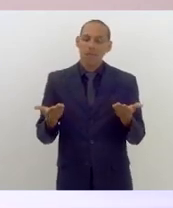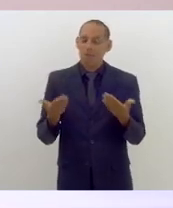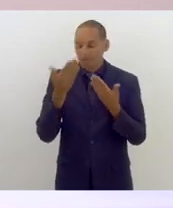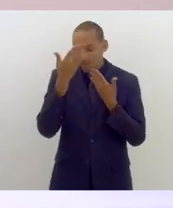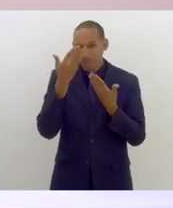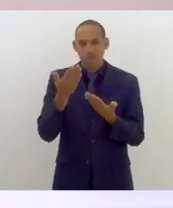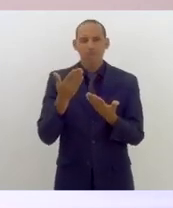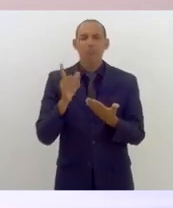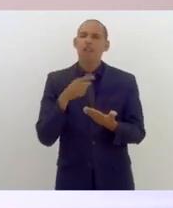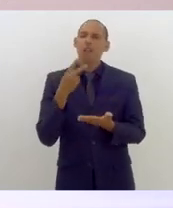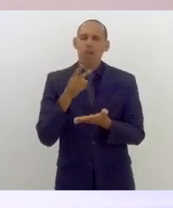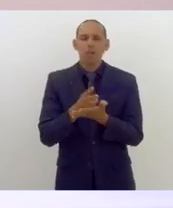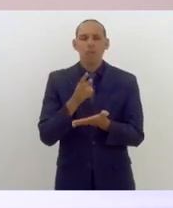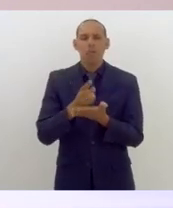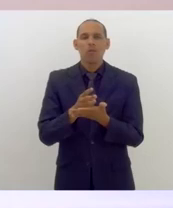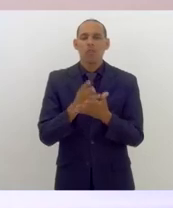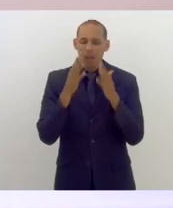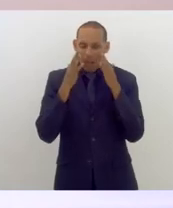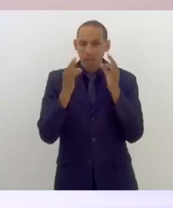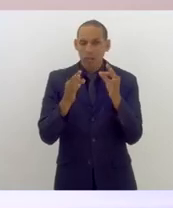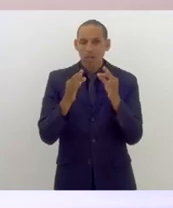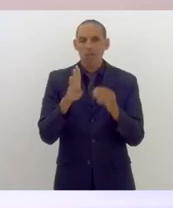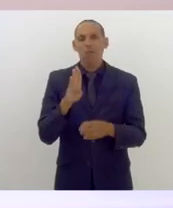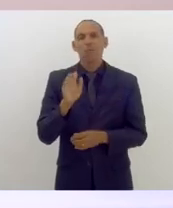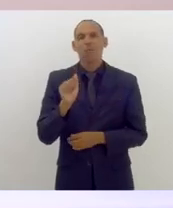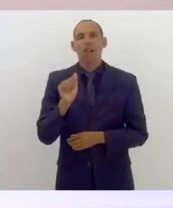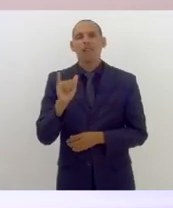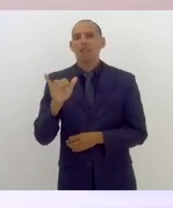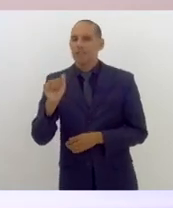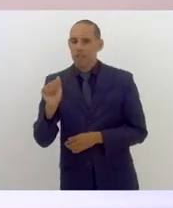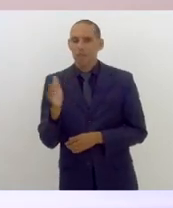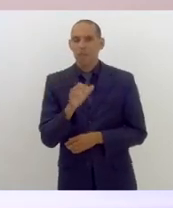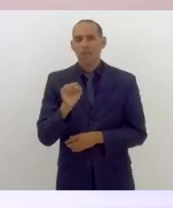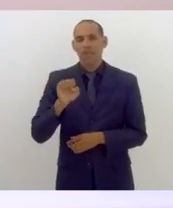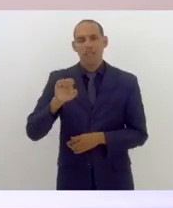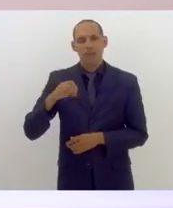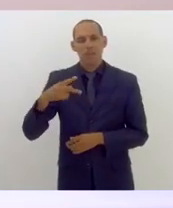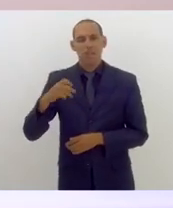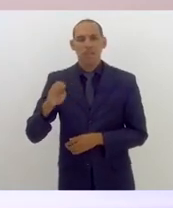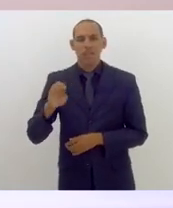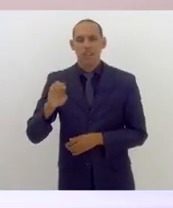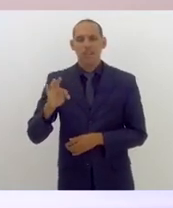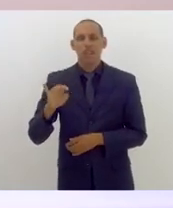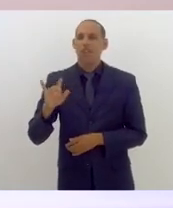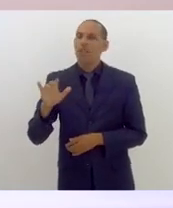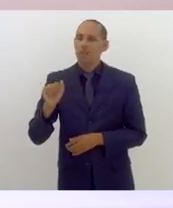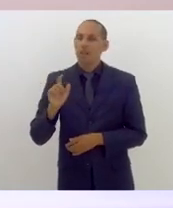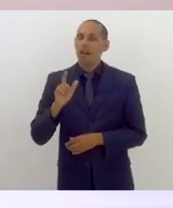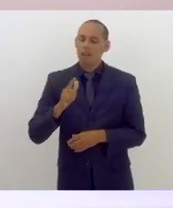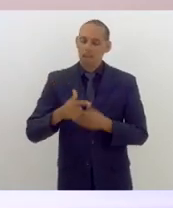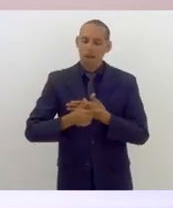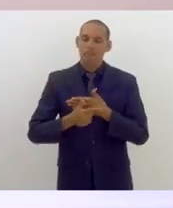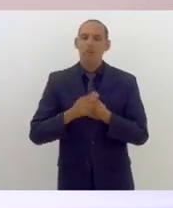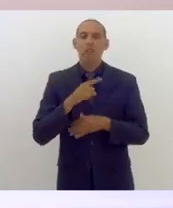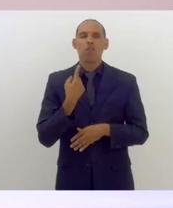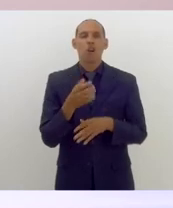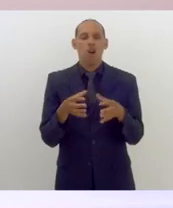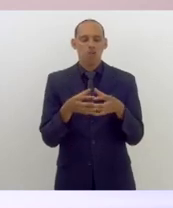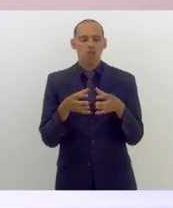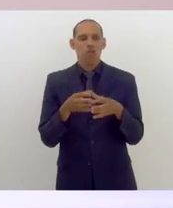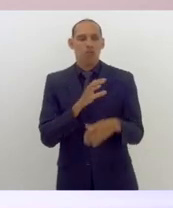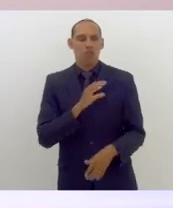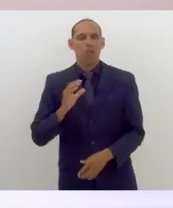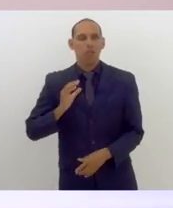e dizer assim vamos continuar tendo em relação essa é a nossa o papel não só da comissão mas